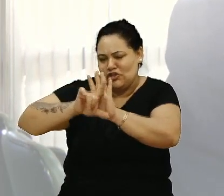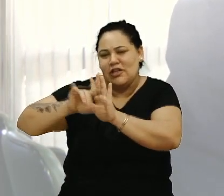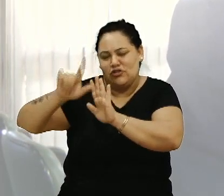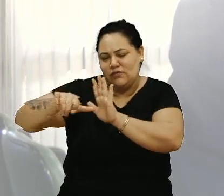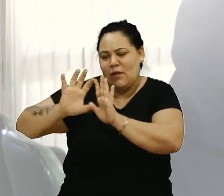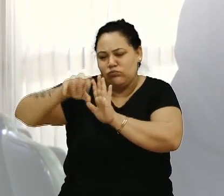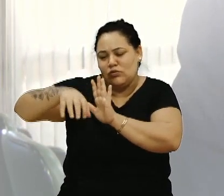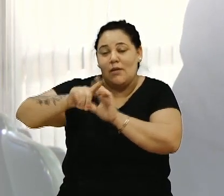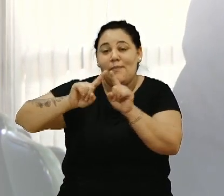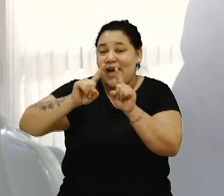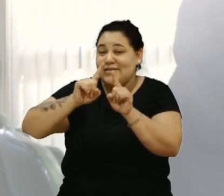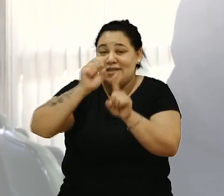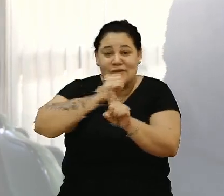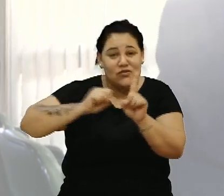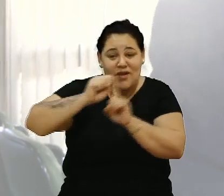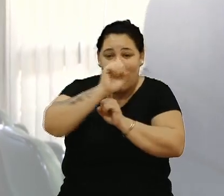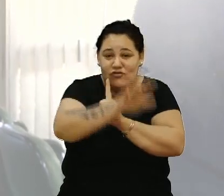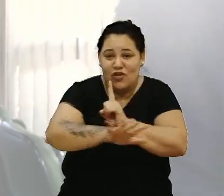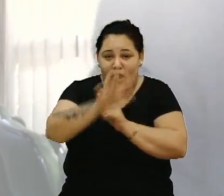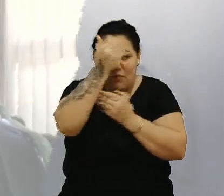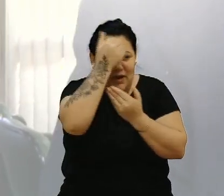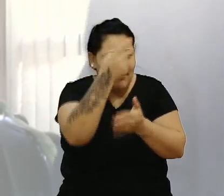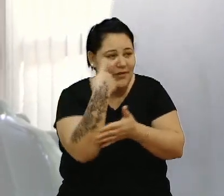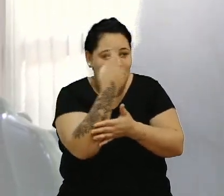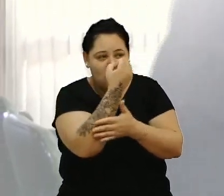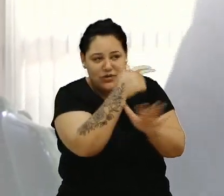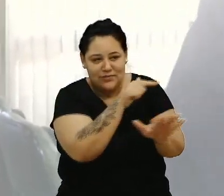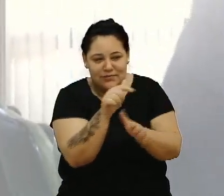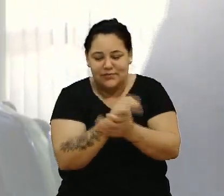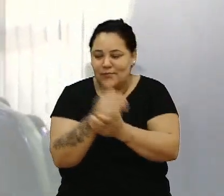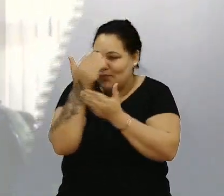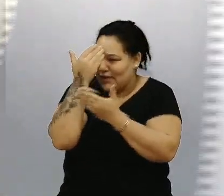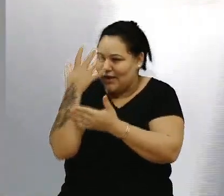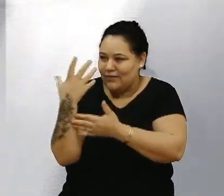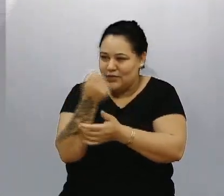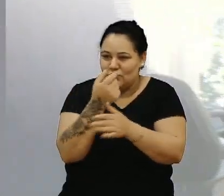todo. Né? Obrigado, vereador. Uma boa semana. Obrigado. Boa semana a todos. Obrigado, vereador.